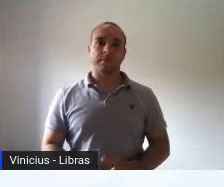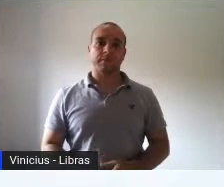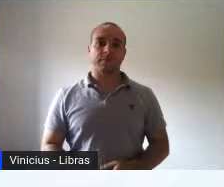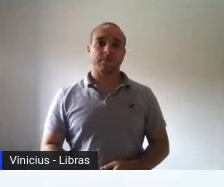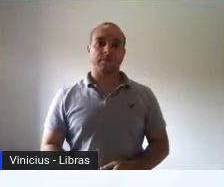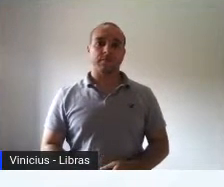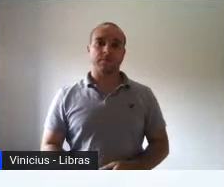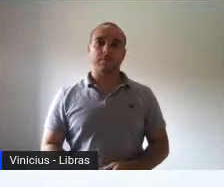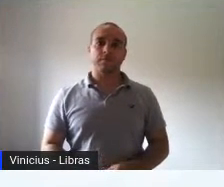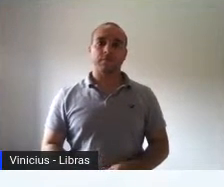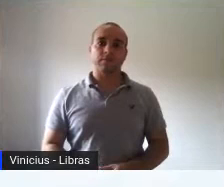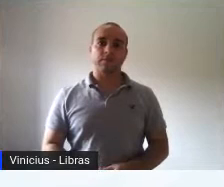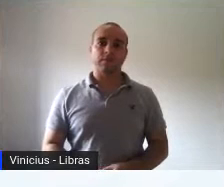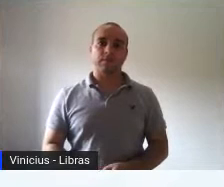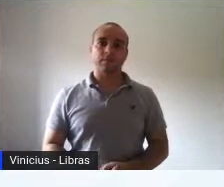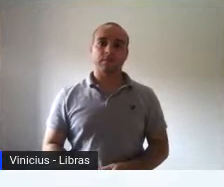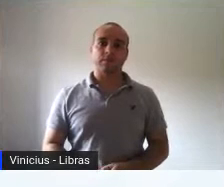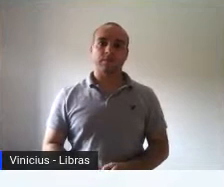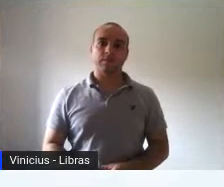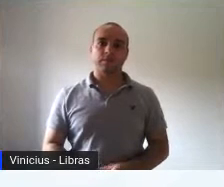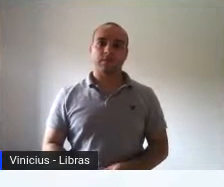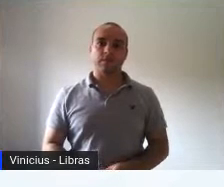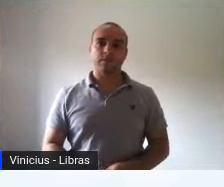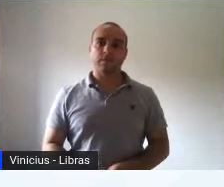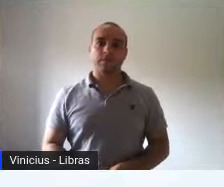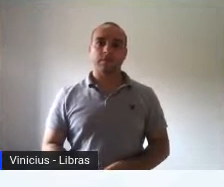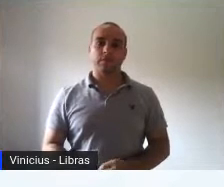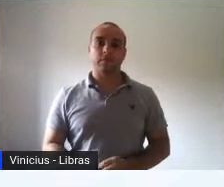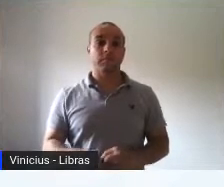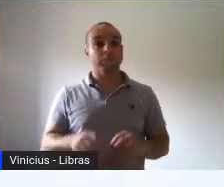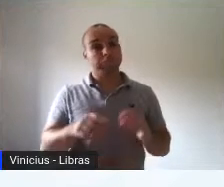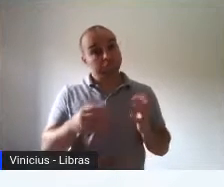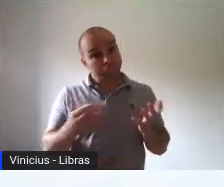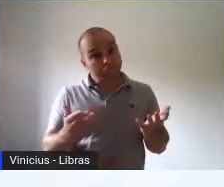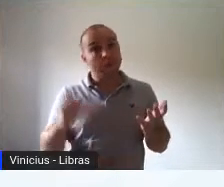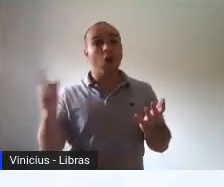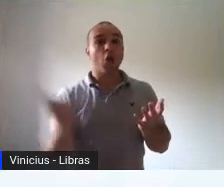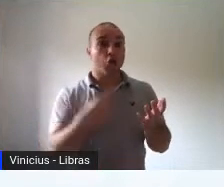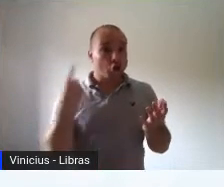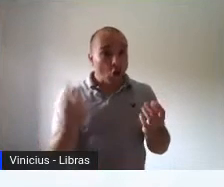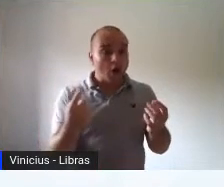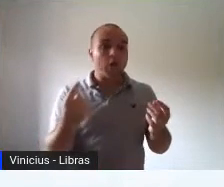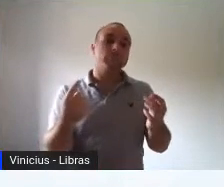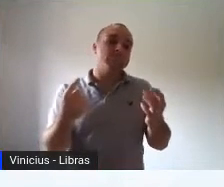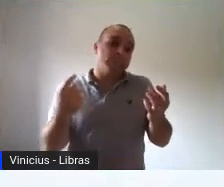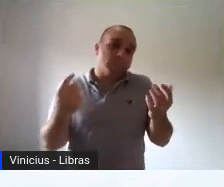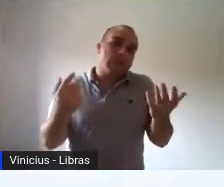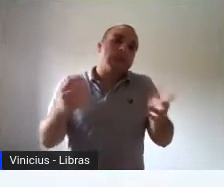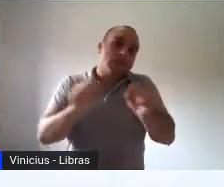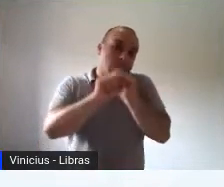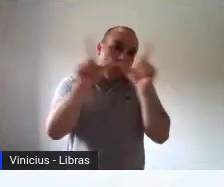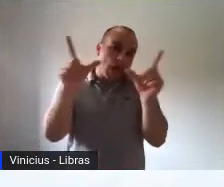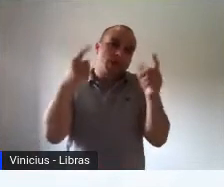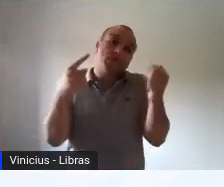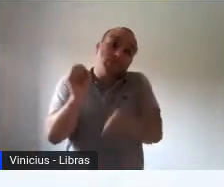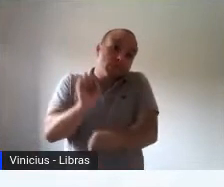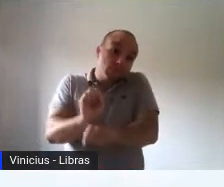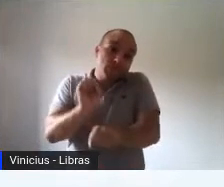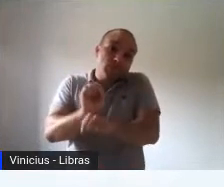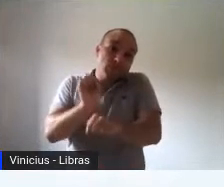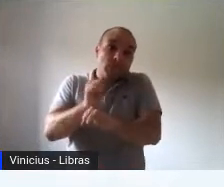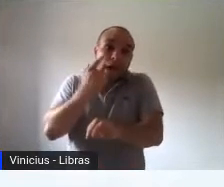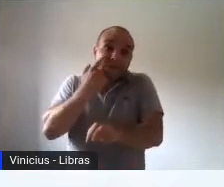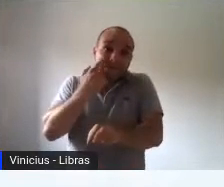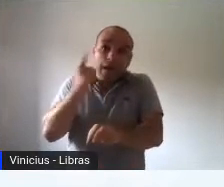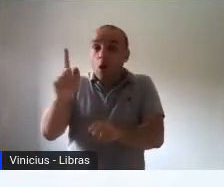possível, conseguir avançar, mas eu acho que a gente não tem que se omitir, a gente tem que participar, ter conhecimento e,